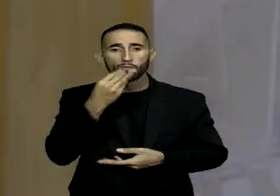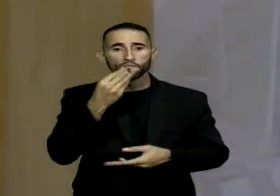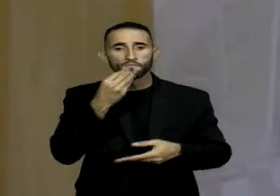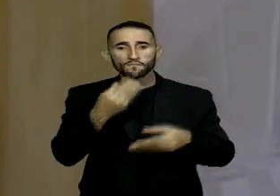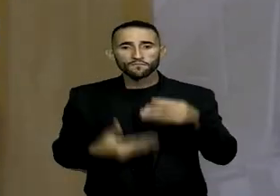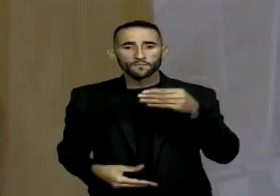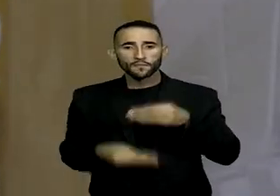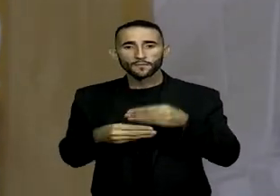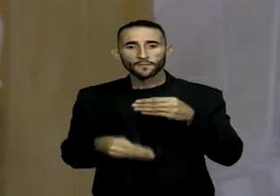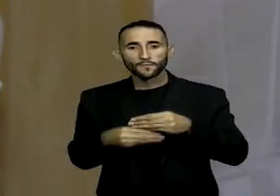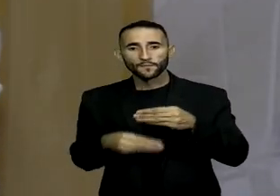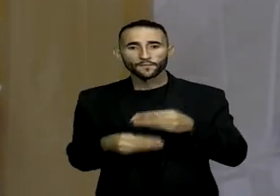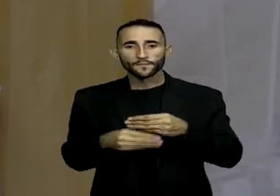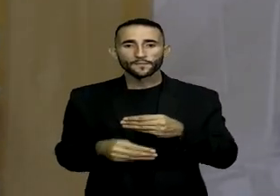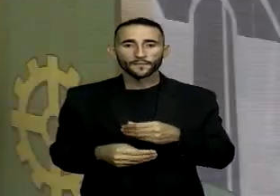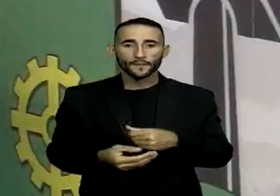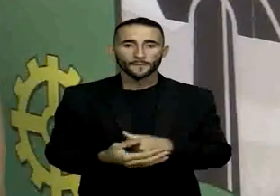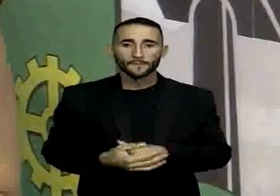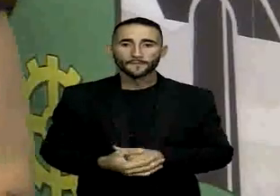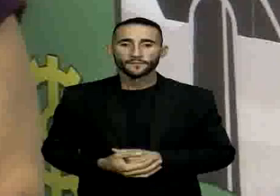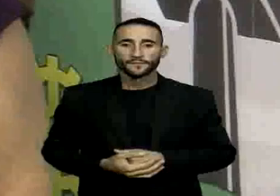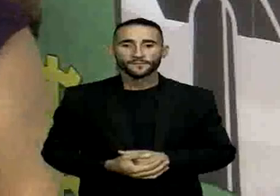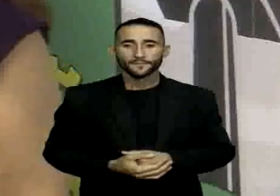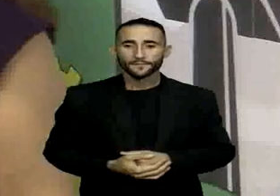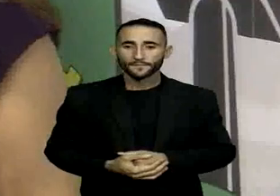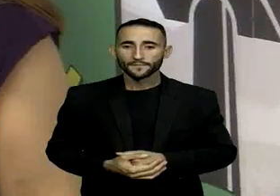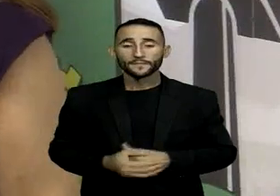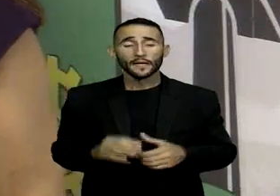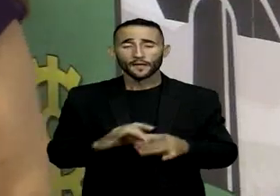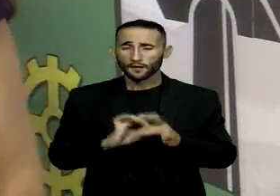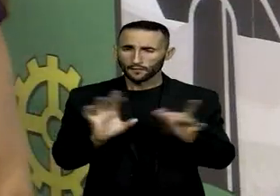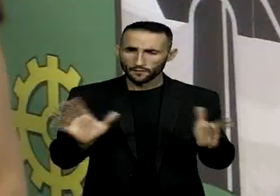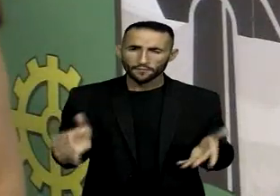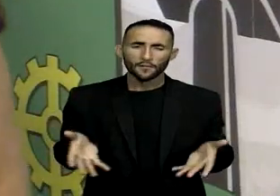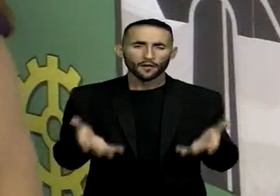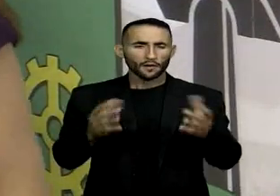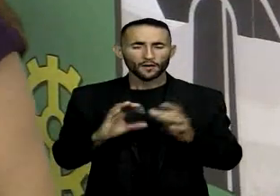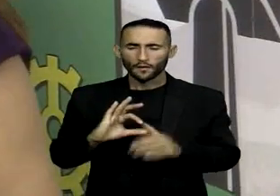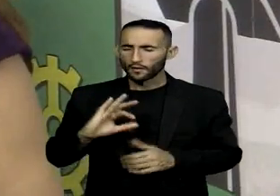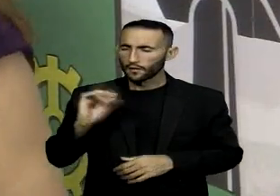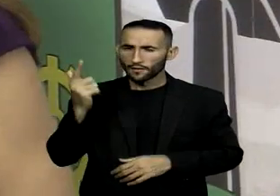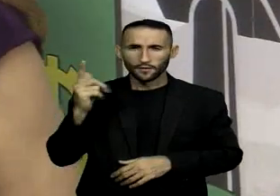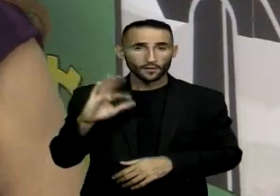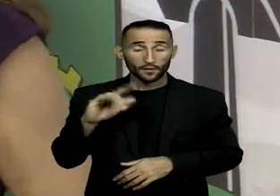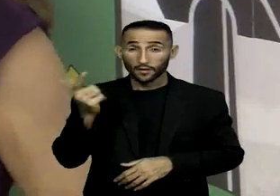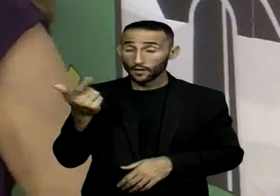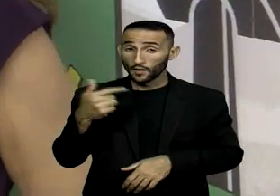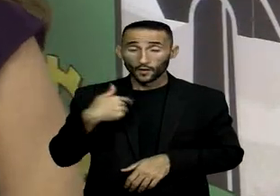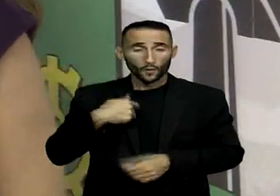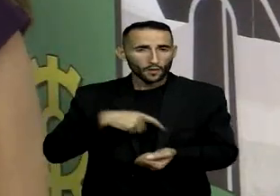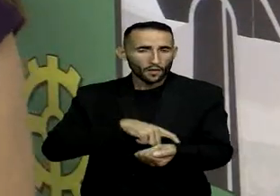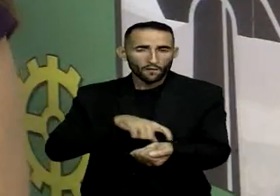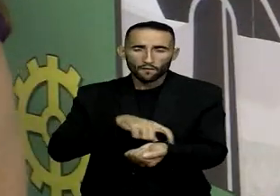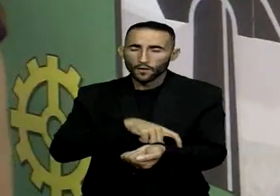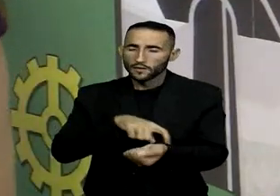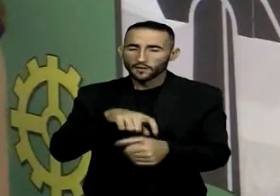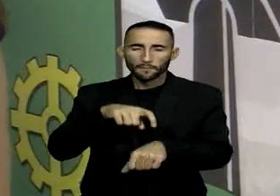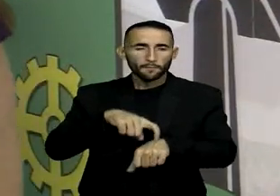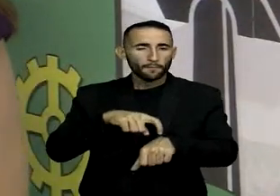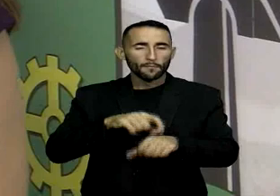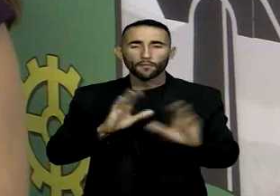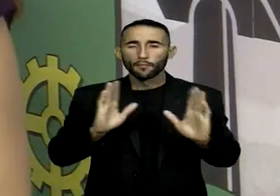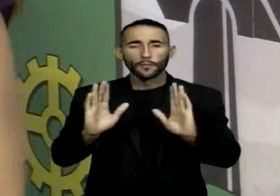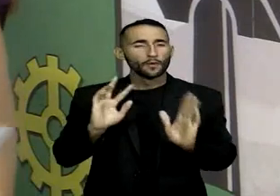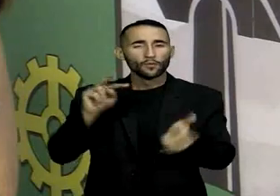Pode pedir, Ana Paula. Uma parte, por favor. Sim. Rapidamente, sim. Porque eu estava tão nervosa na tribuna, eu nem segui